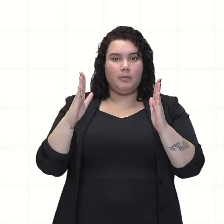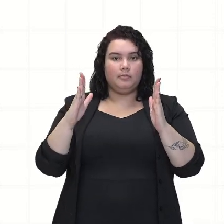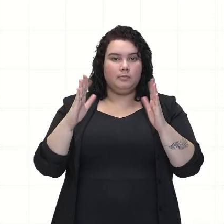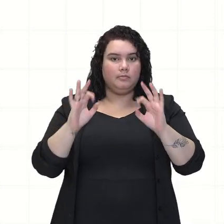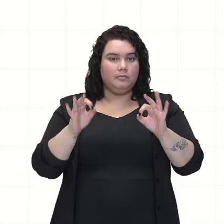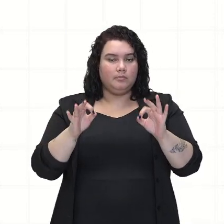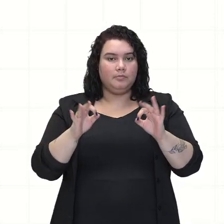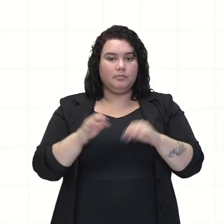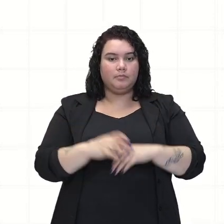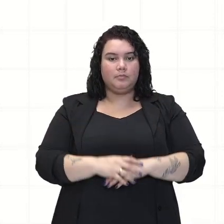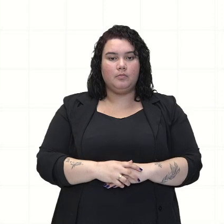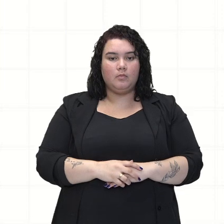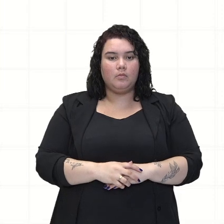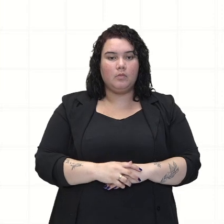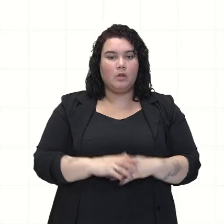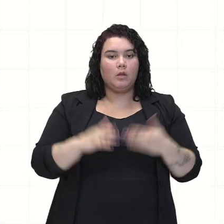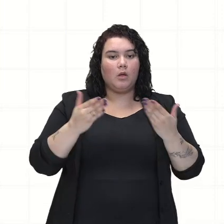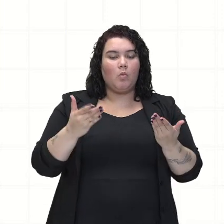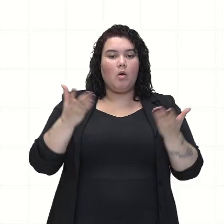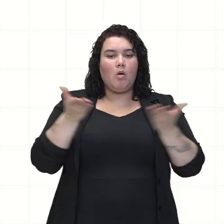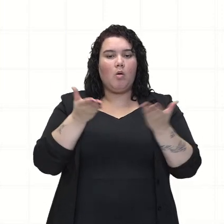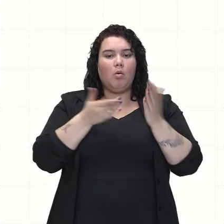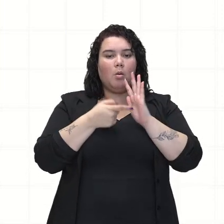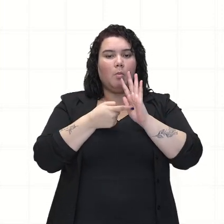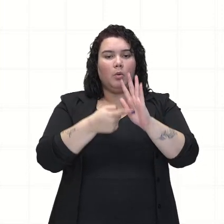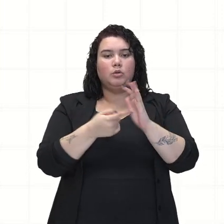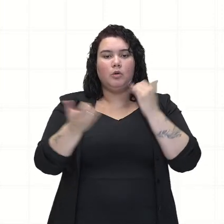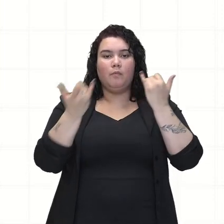Nós temos o ponto B.